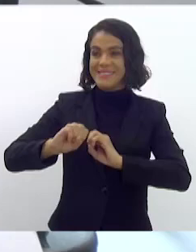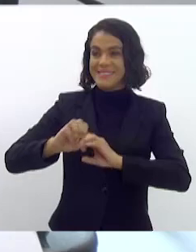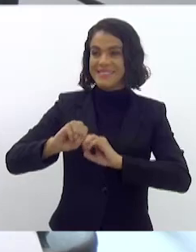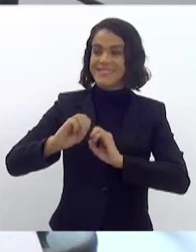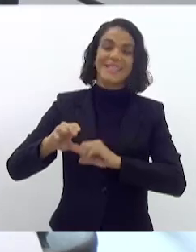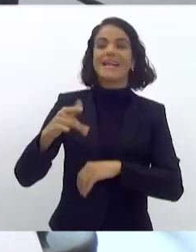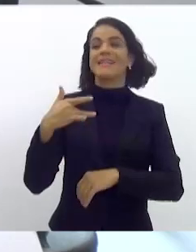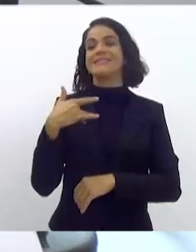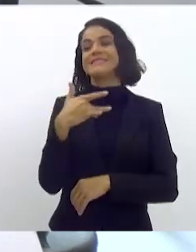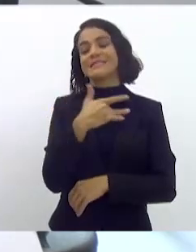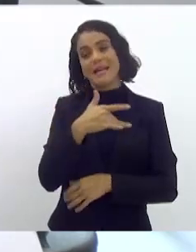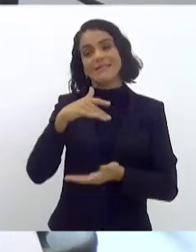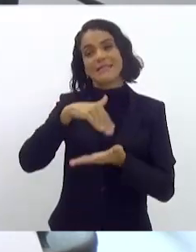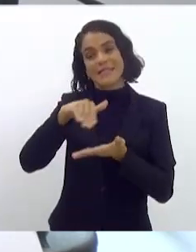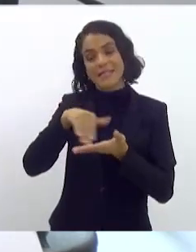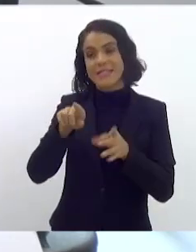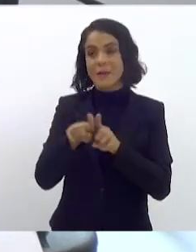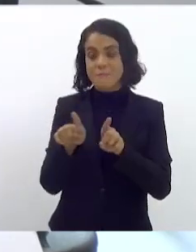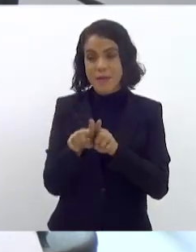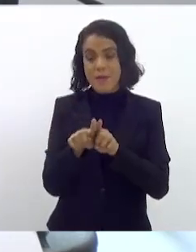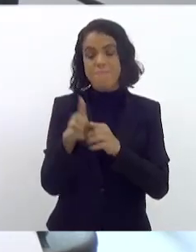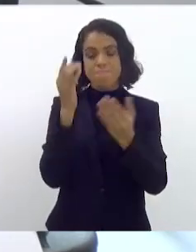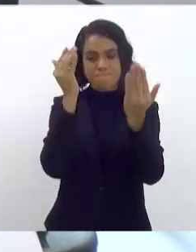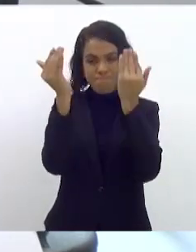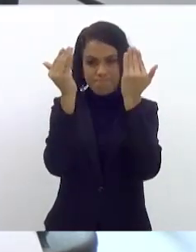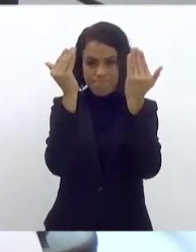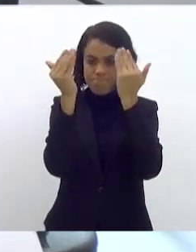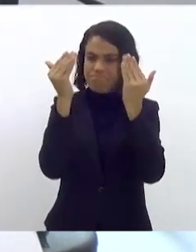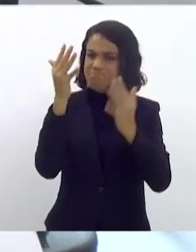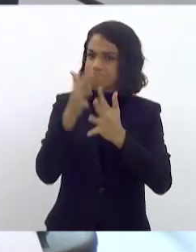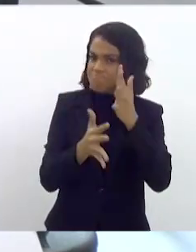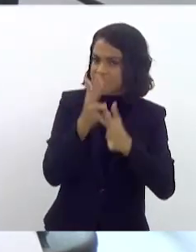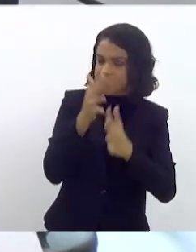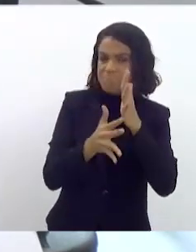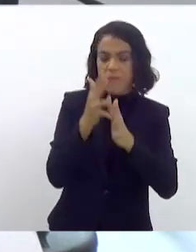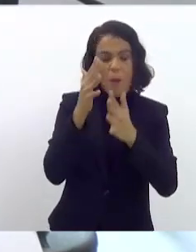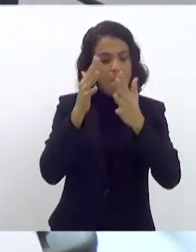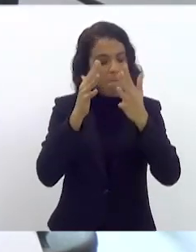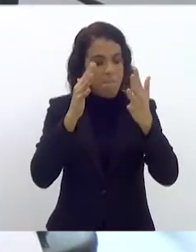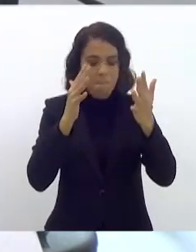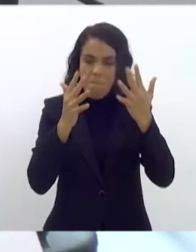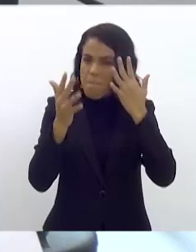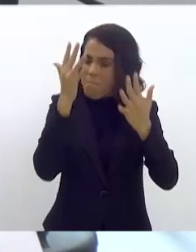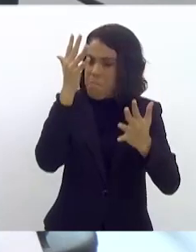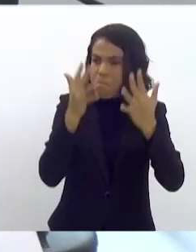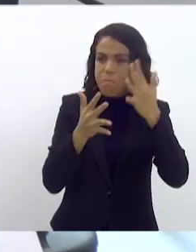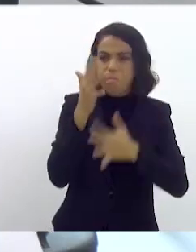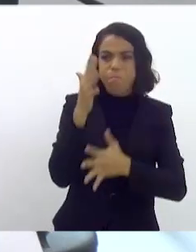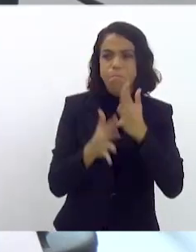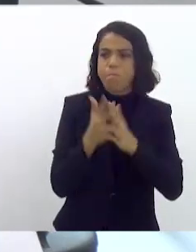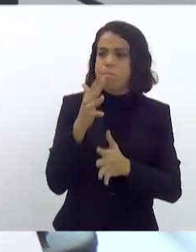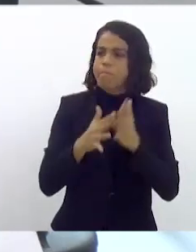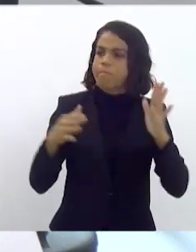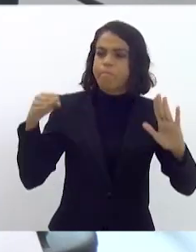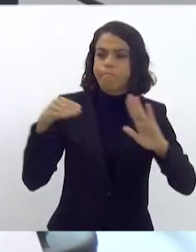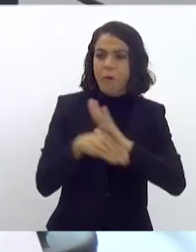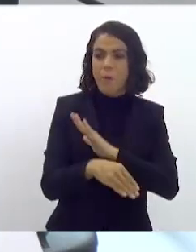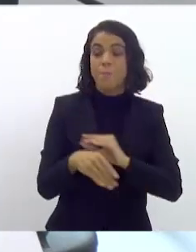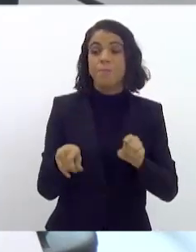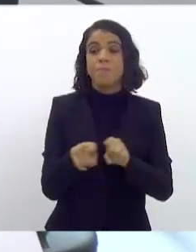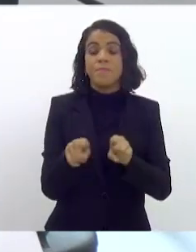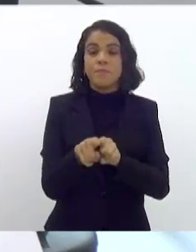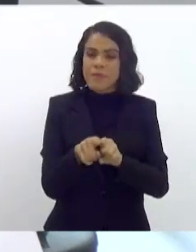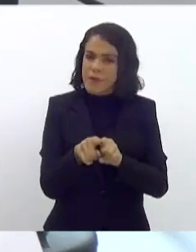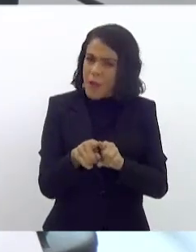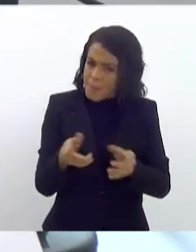de Saúde, por conta da questão também psicológica, esse abalo psicológico que essas vítimas sentem, e